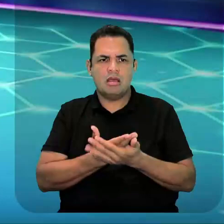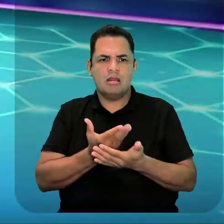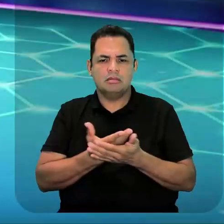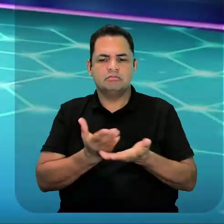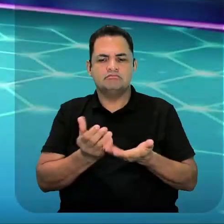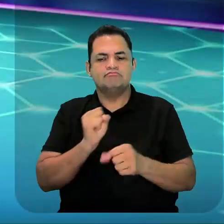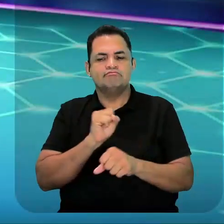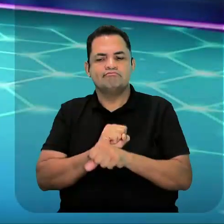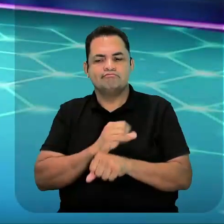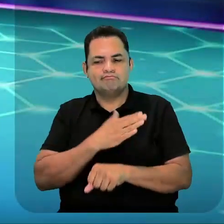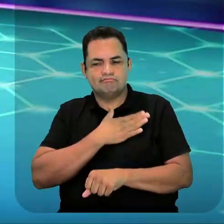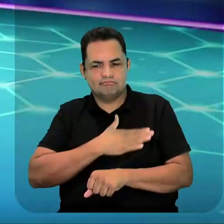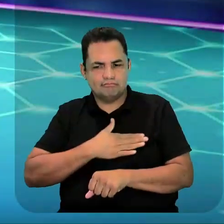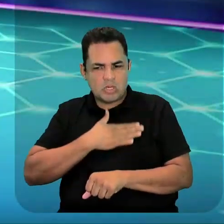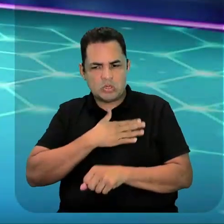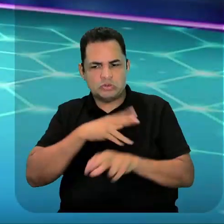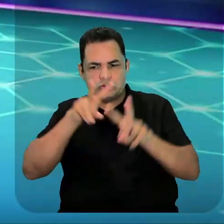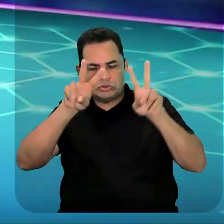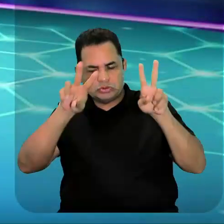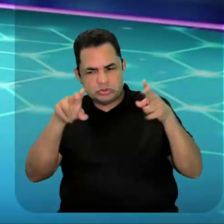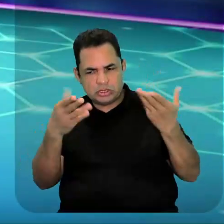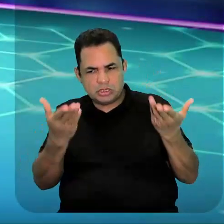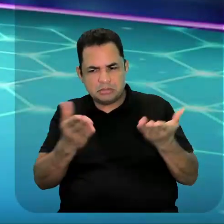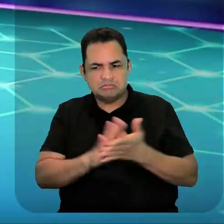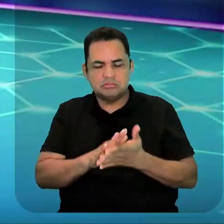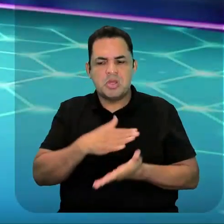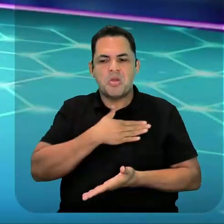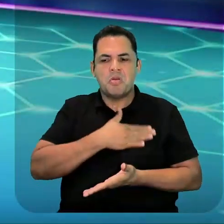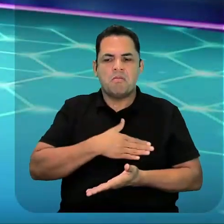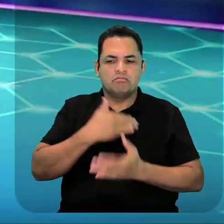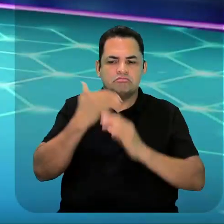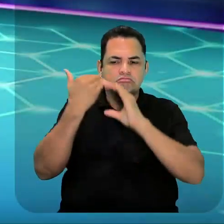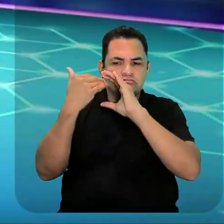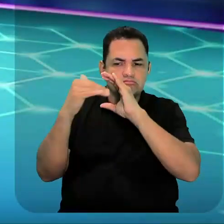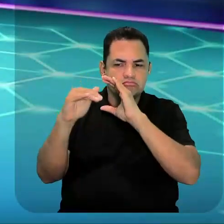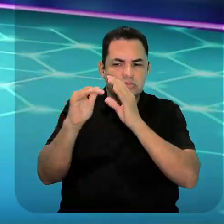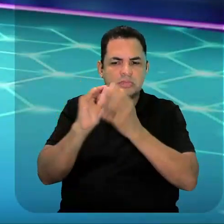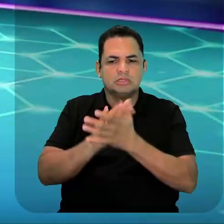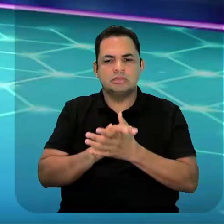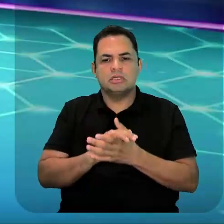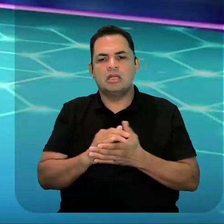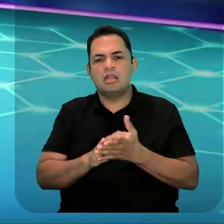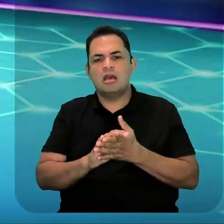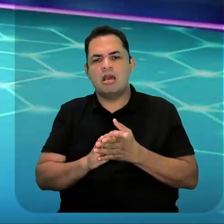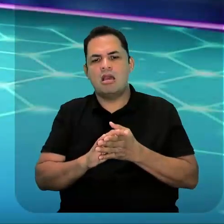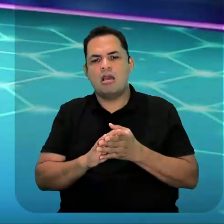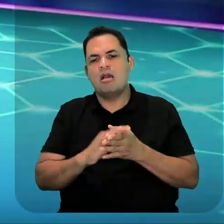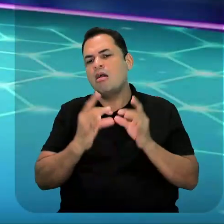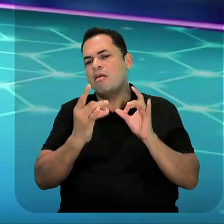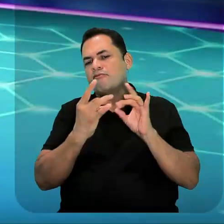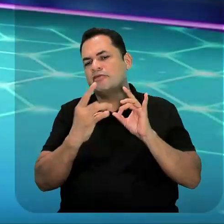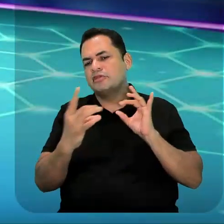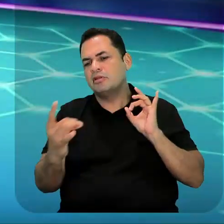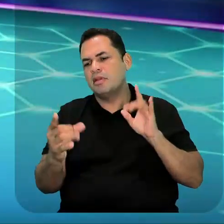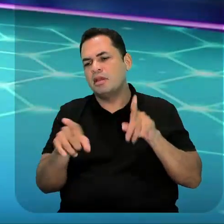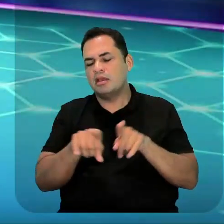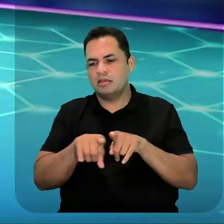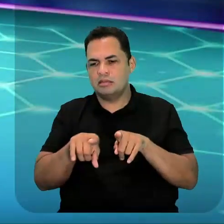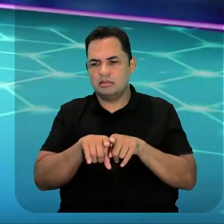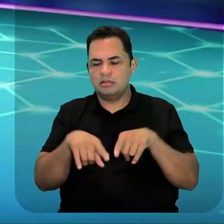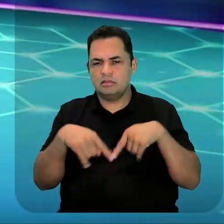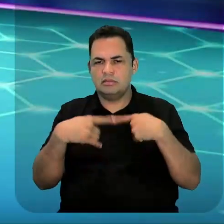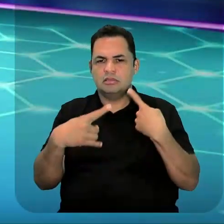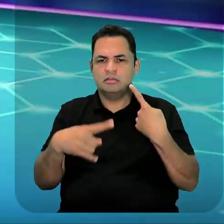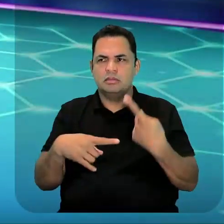hoje. Eu espero que vocês tenham gostado desses assuntos. Se gostaram, mandem pra gente um feedback que a gente traz mais questões para trabalhar com